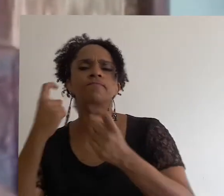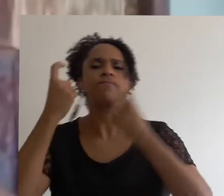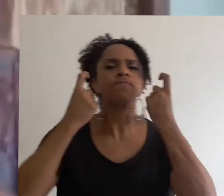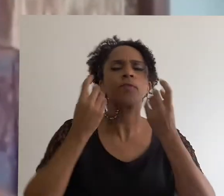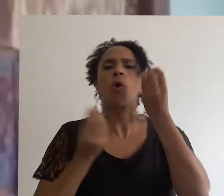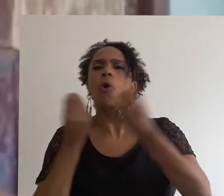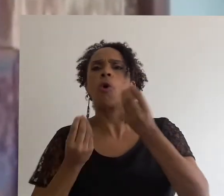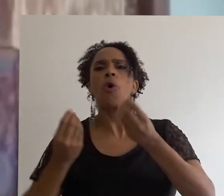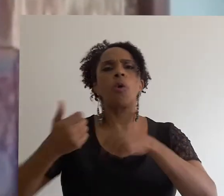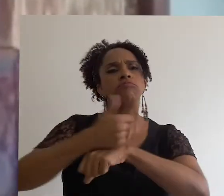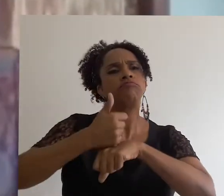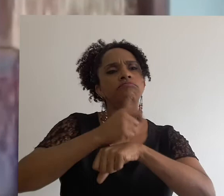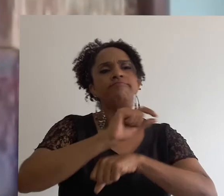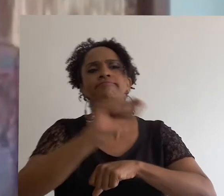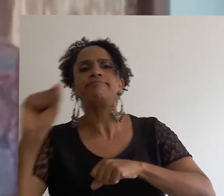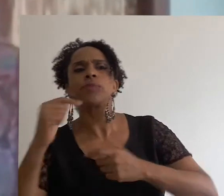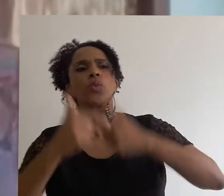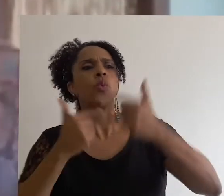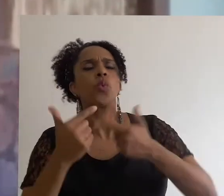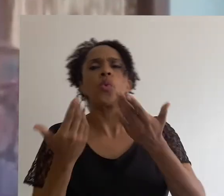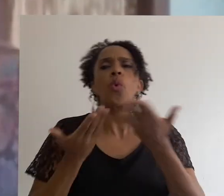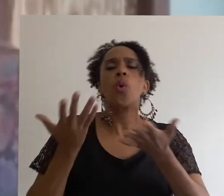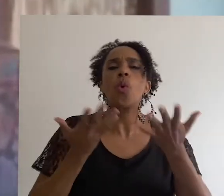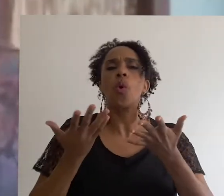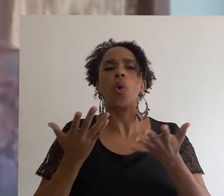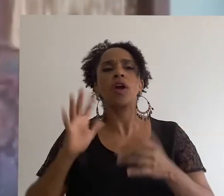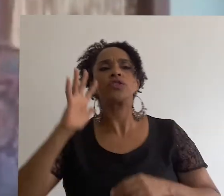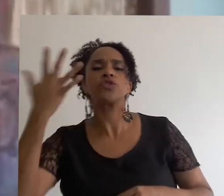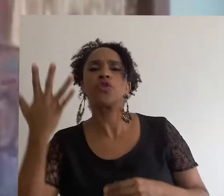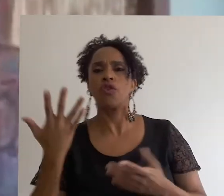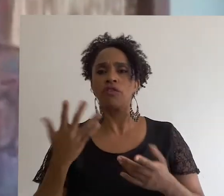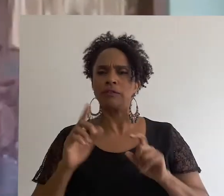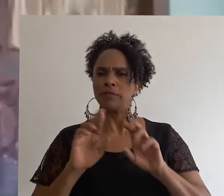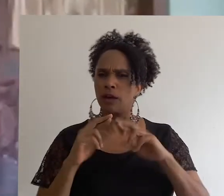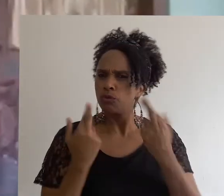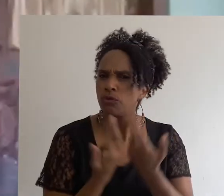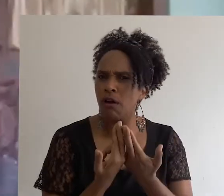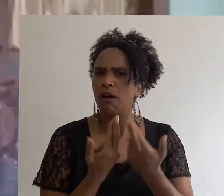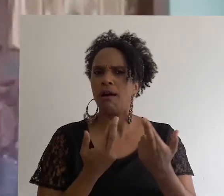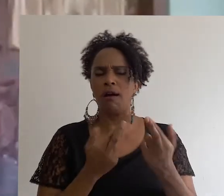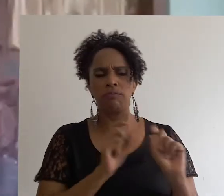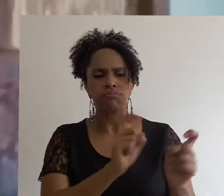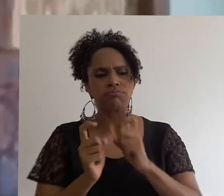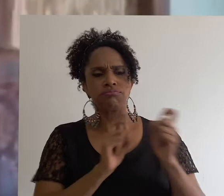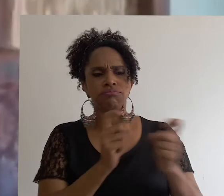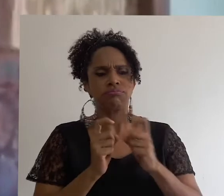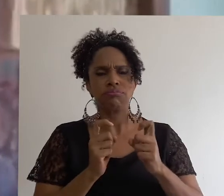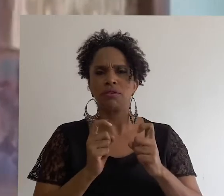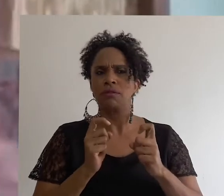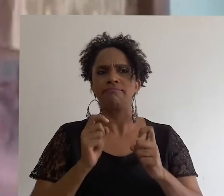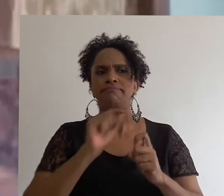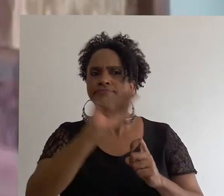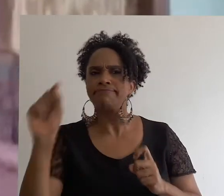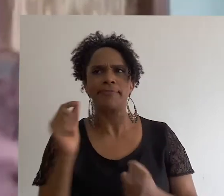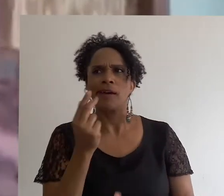equipes multiprofissionais. Fizemos, inclusive, algumas reuniões com as equipes, com a equipe multiprofissional